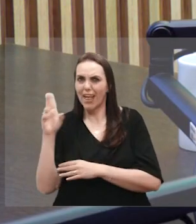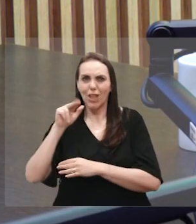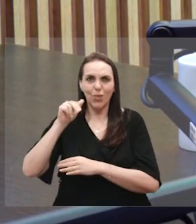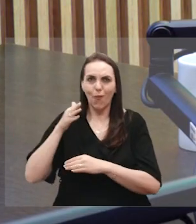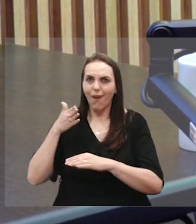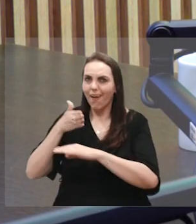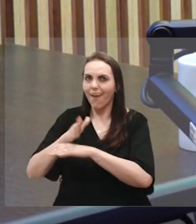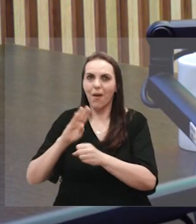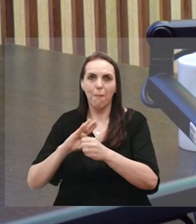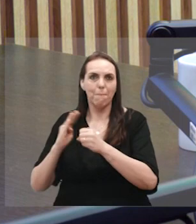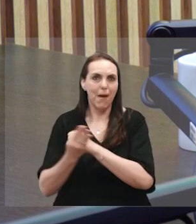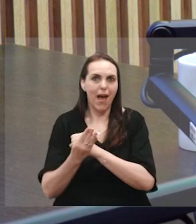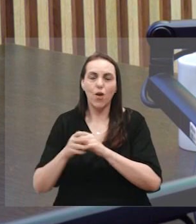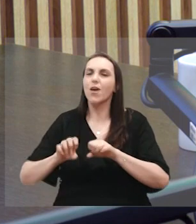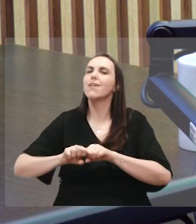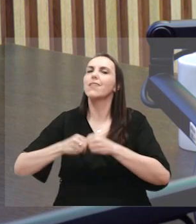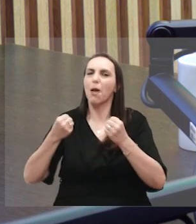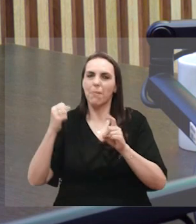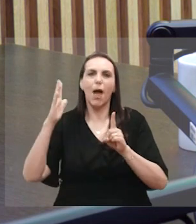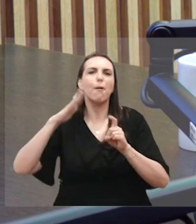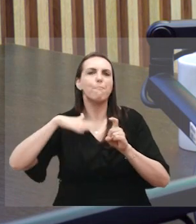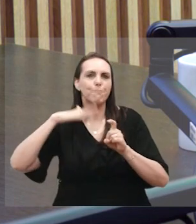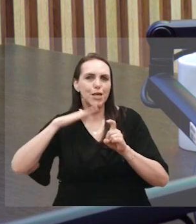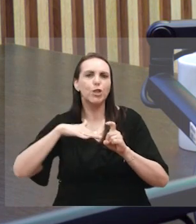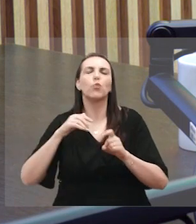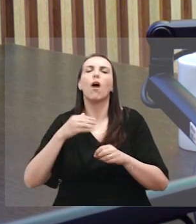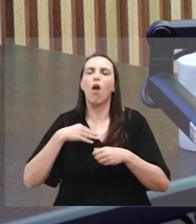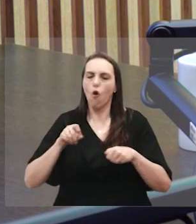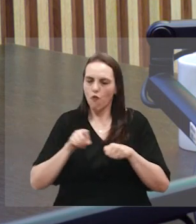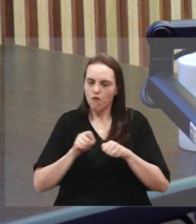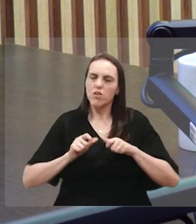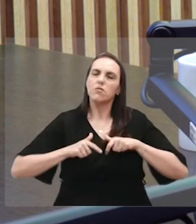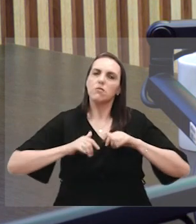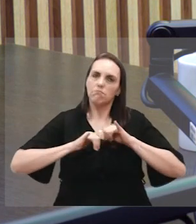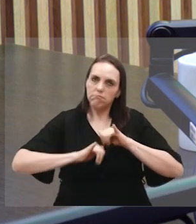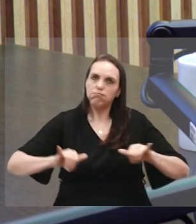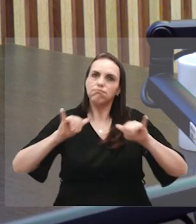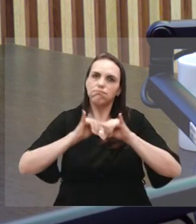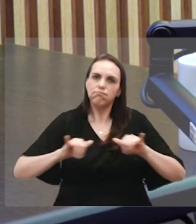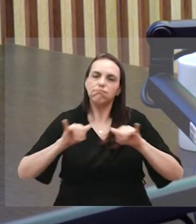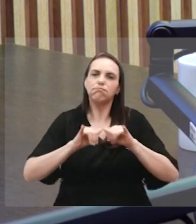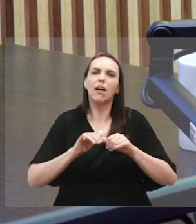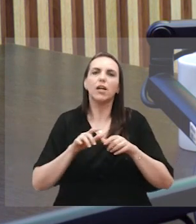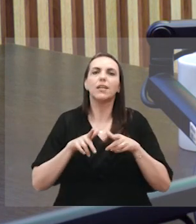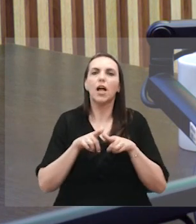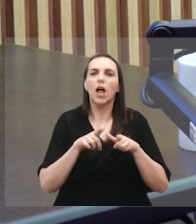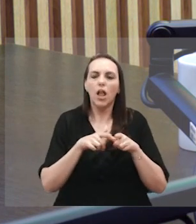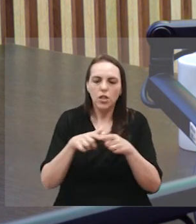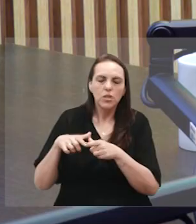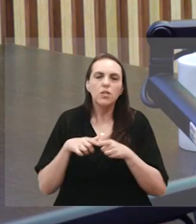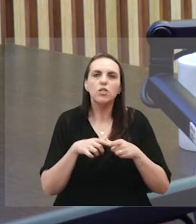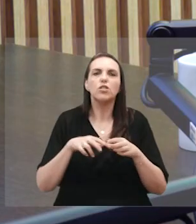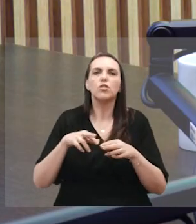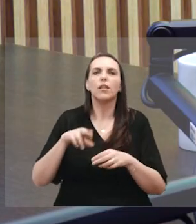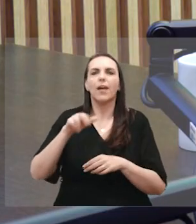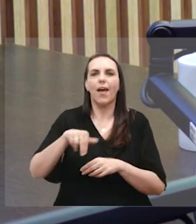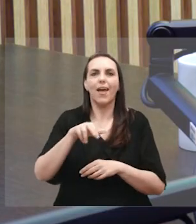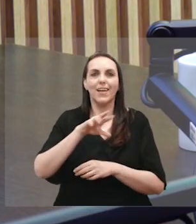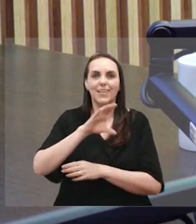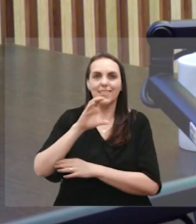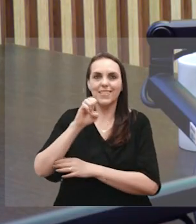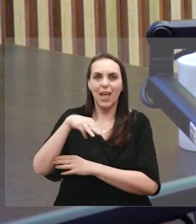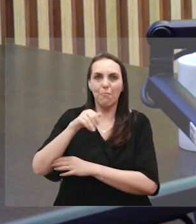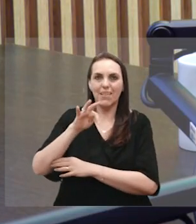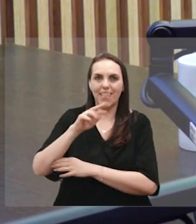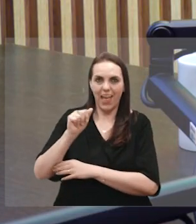comunidades. Então, para quebrar esse tabu, eu fiz campanha dentro da zona do cemitério, da Vila do Cemitério, Eusébio Beltrão de Queiroz, entramos na Zona Norte,